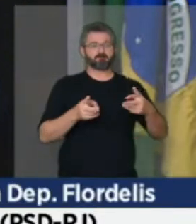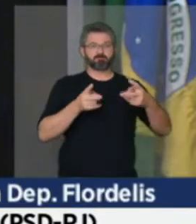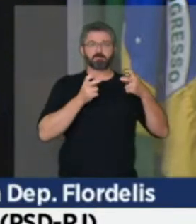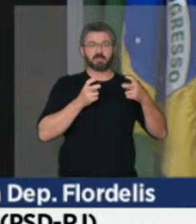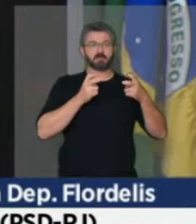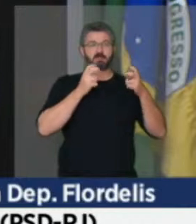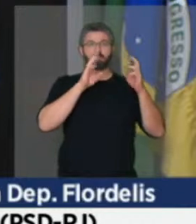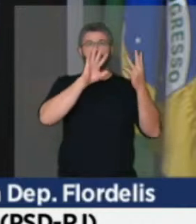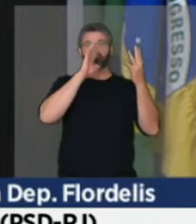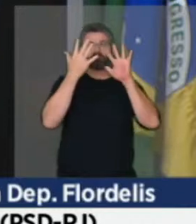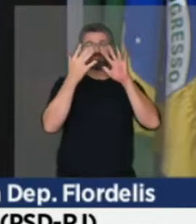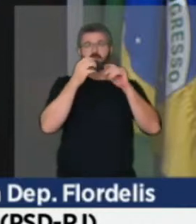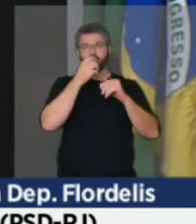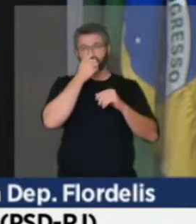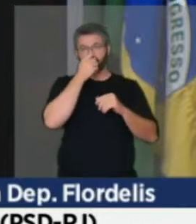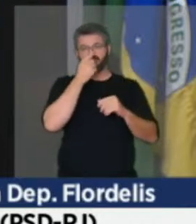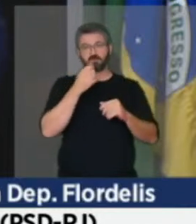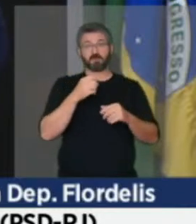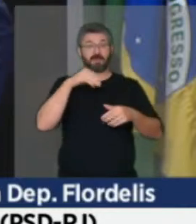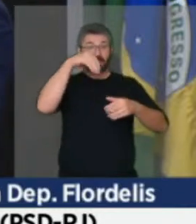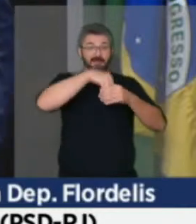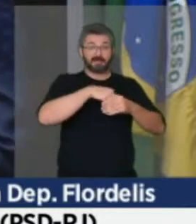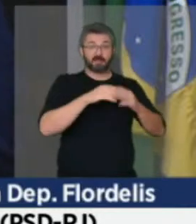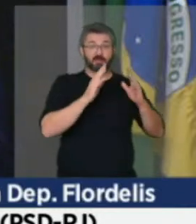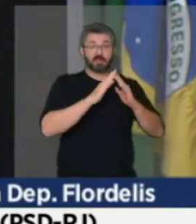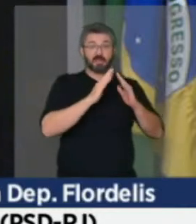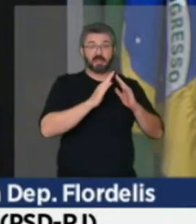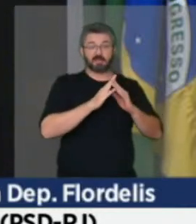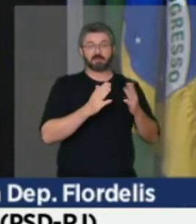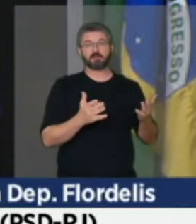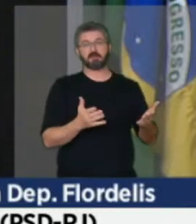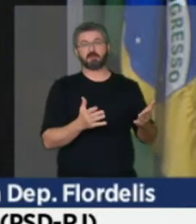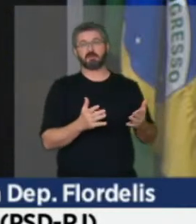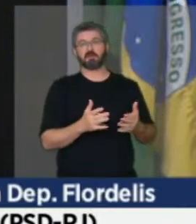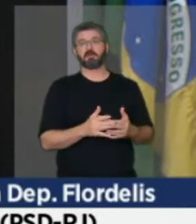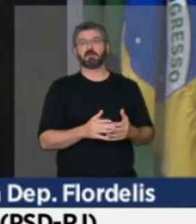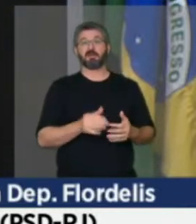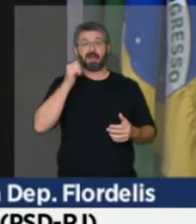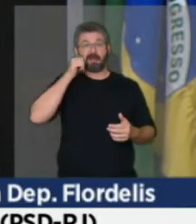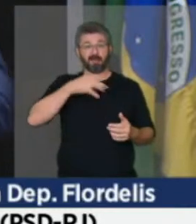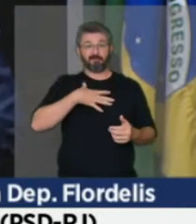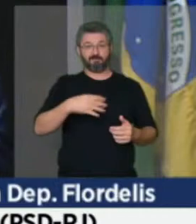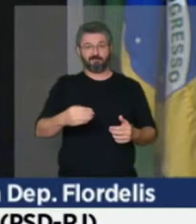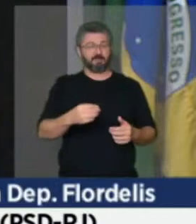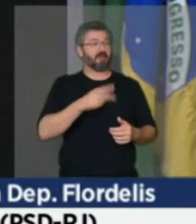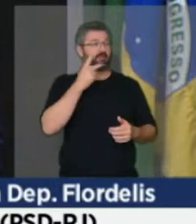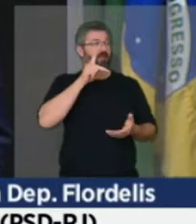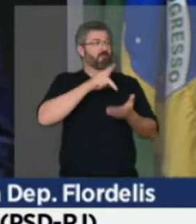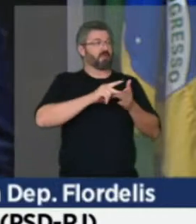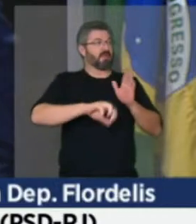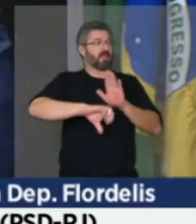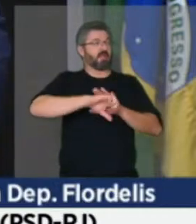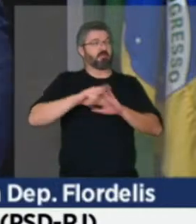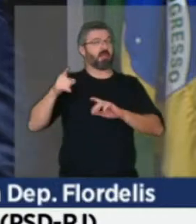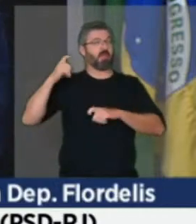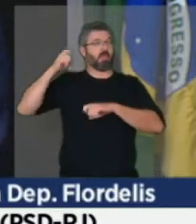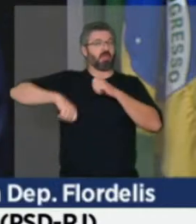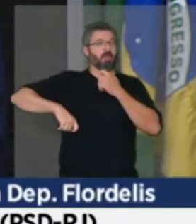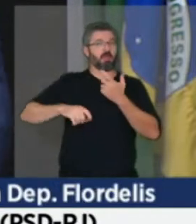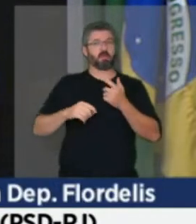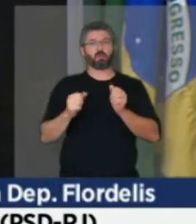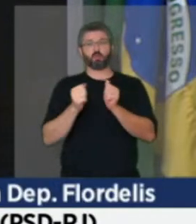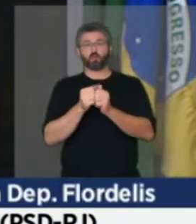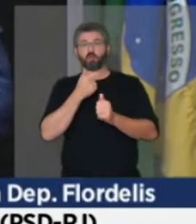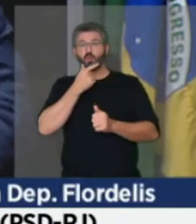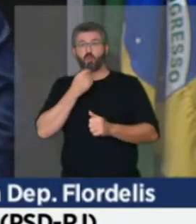hora para outra que dentro da sua própria casa a filha que confessa o crime junto com o filho